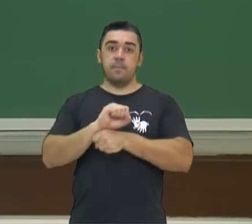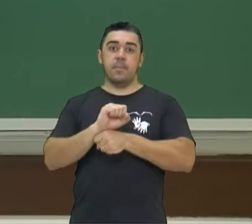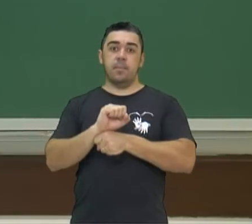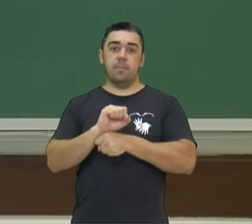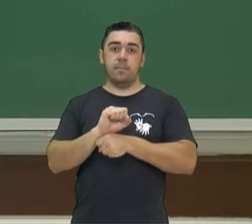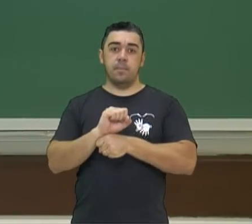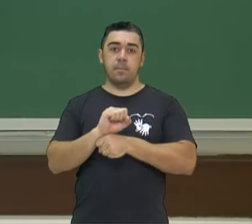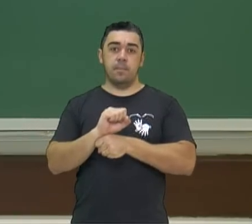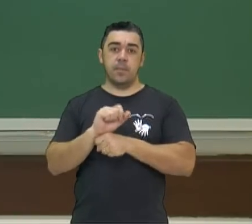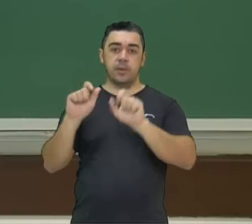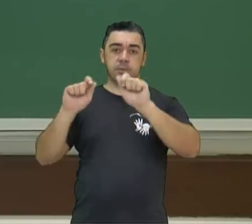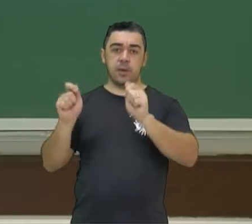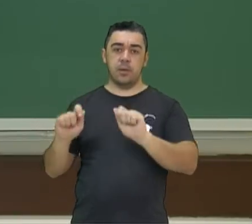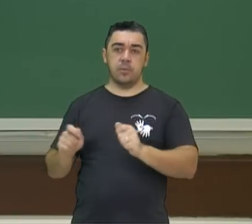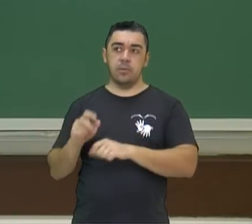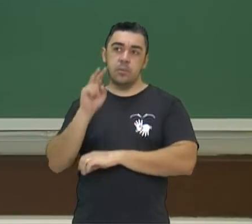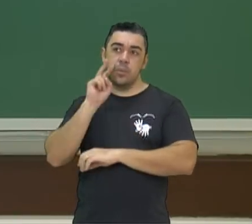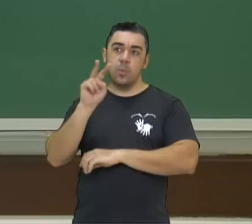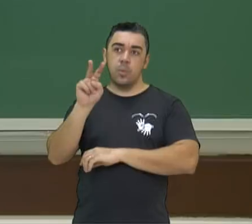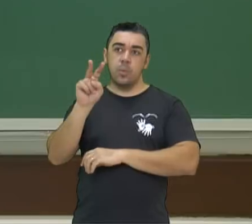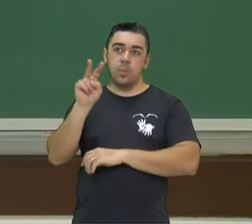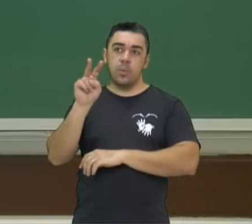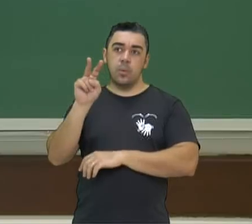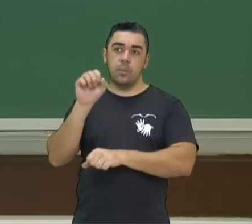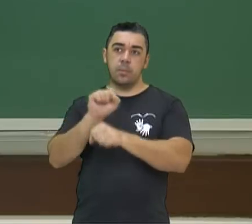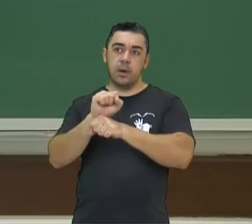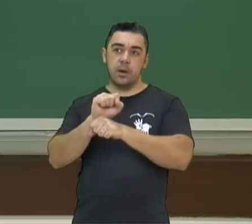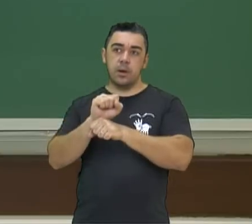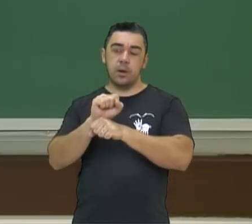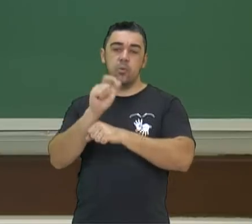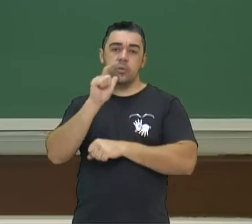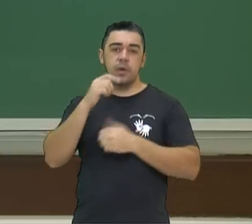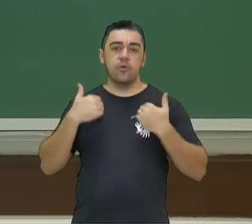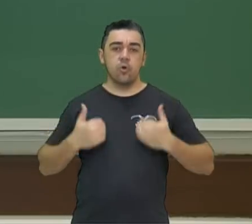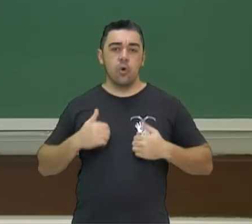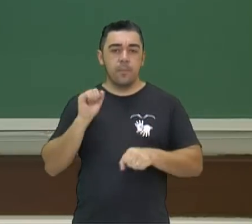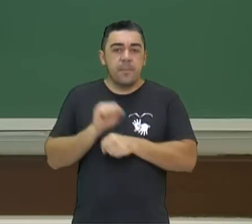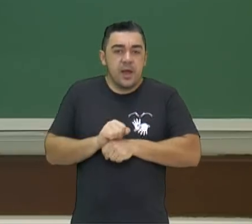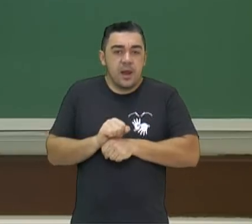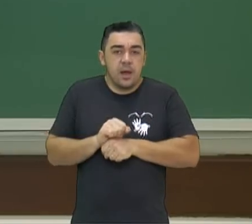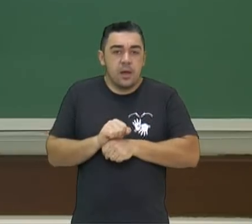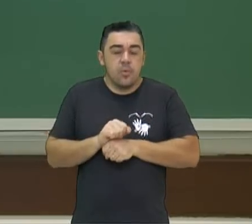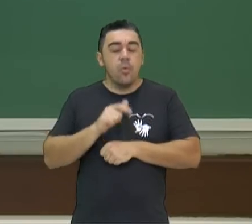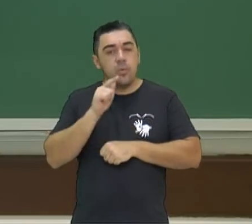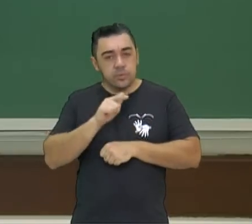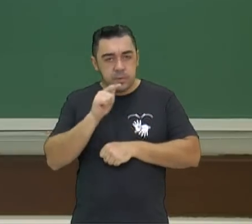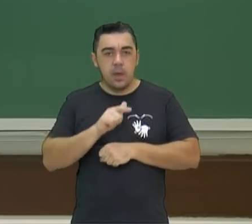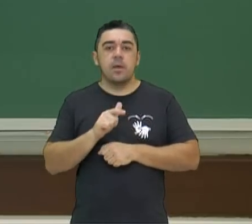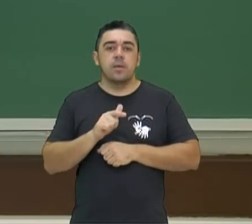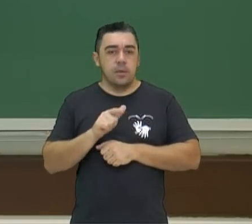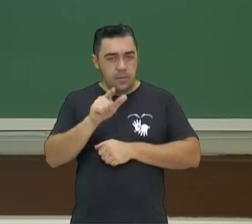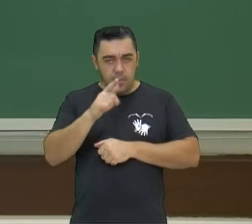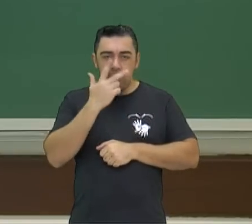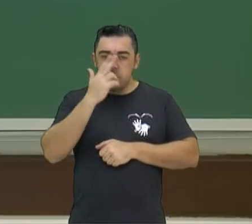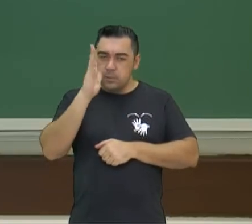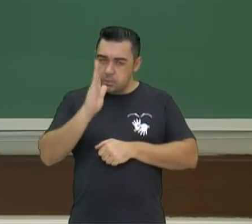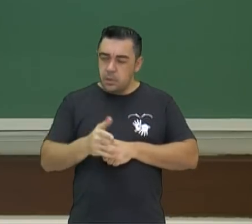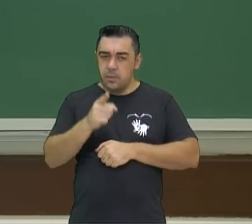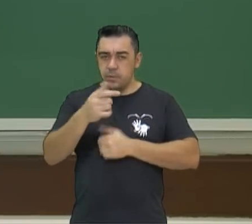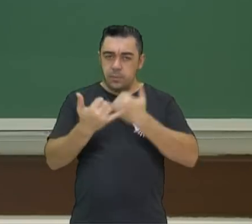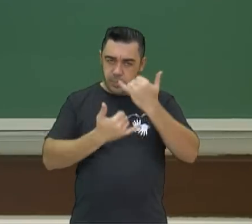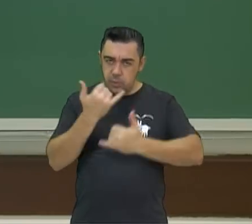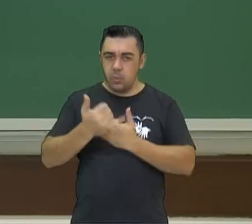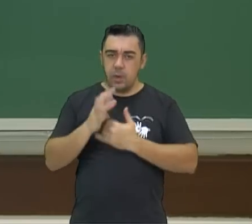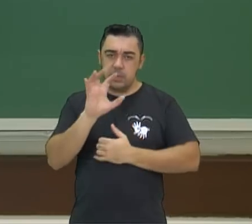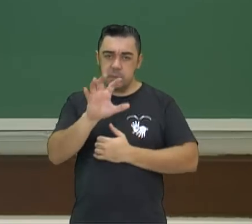ficar olhando para um ponto. Você fixa o olhar no ponto e aí você consegue manter o equilíbrio por bastante tempo. Acredito que vocês já tenham brincado